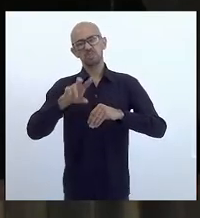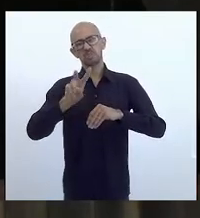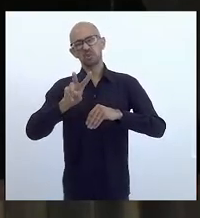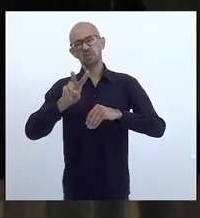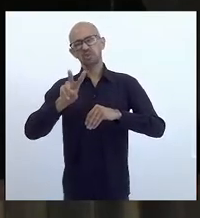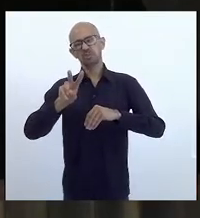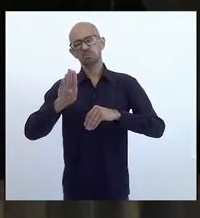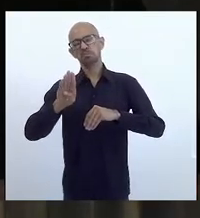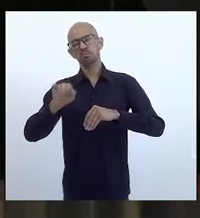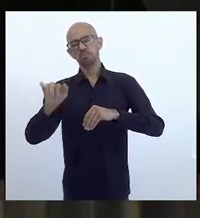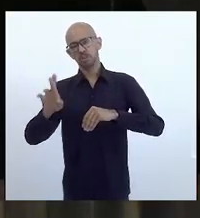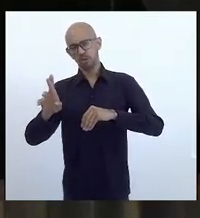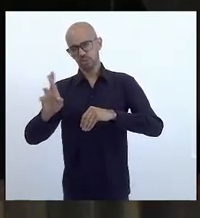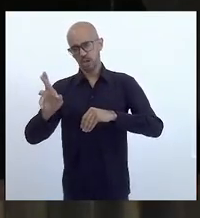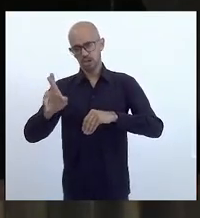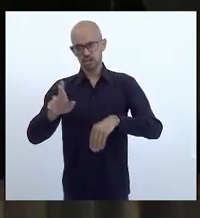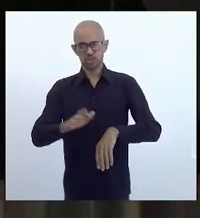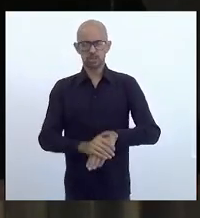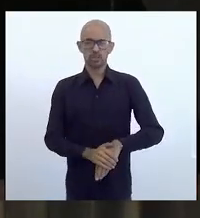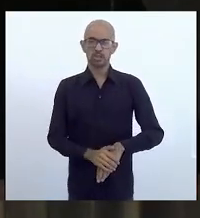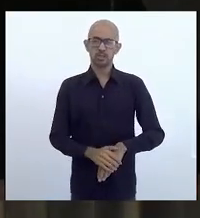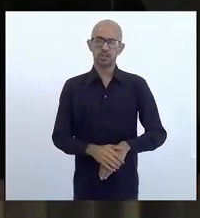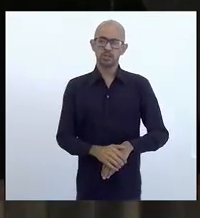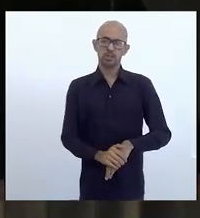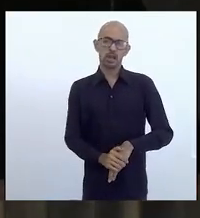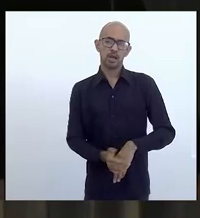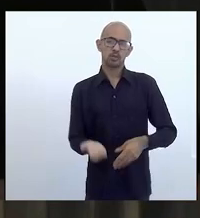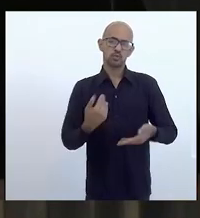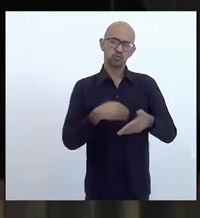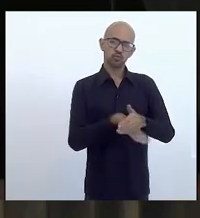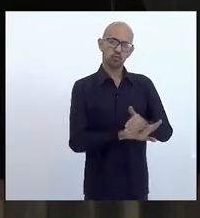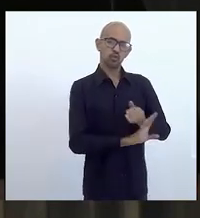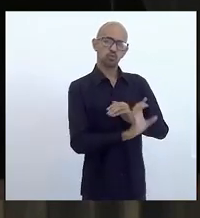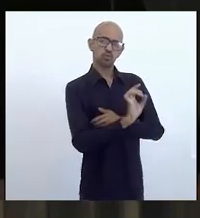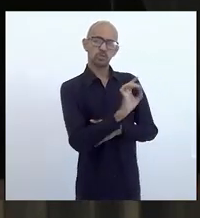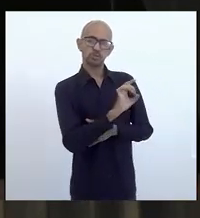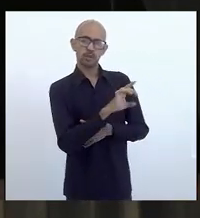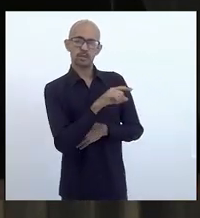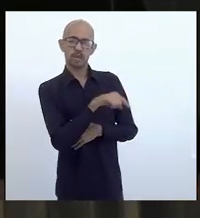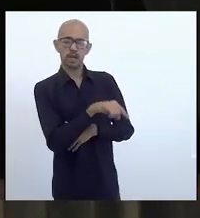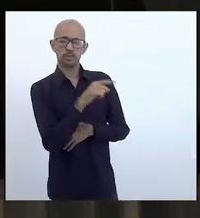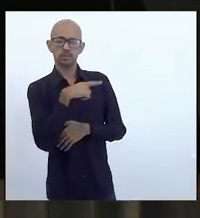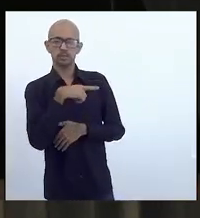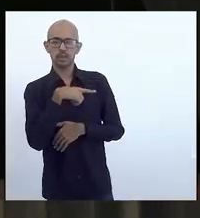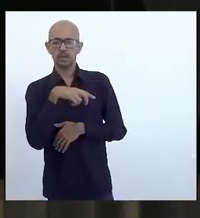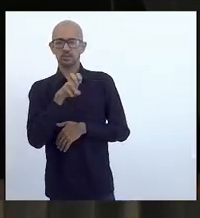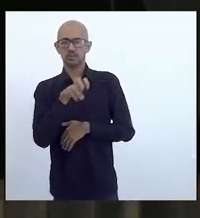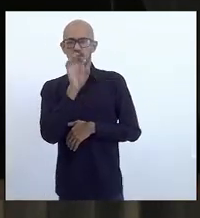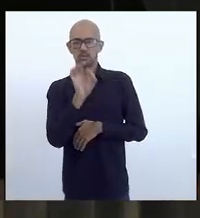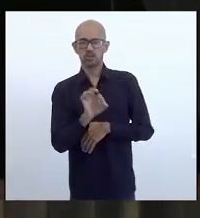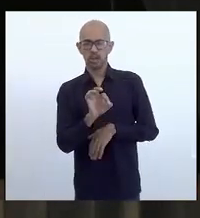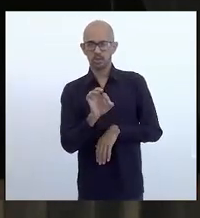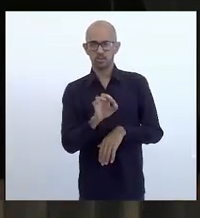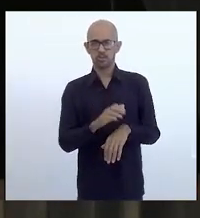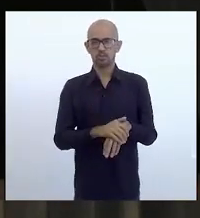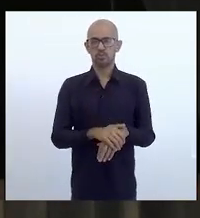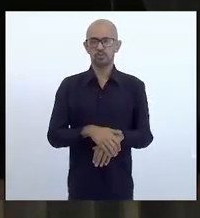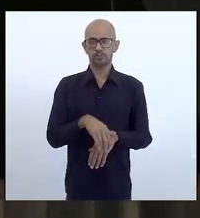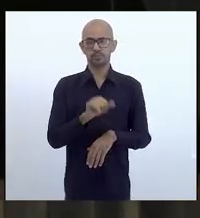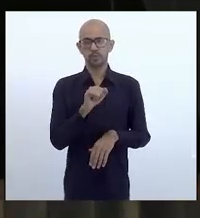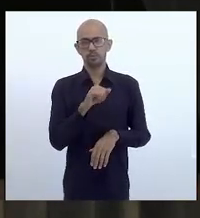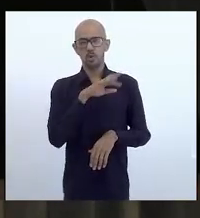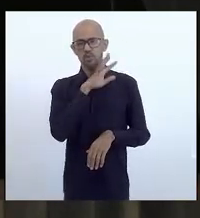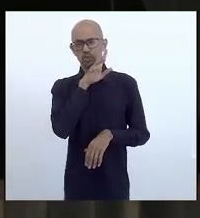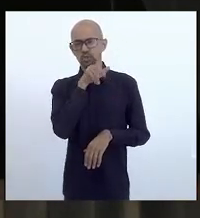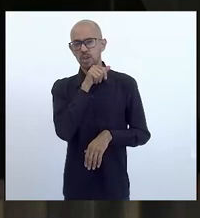bilhões. Nos fundos especiais, né, nós temos um incremento de 5%. No imposto de renda,